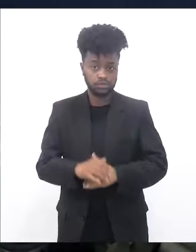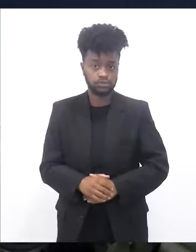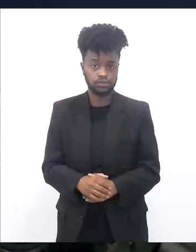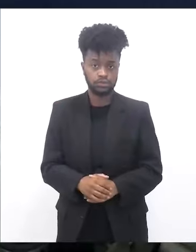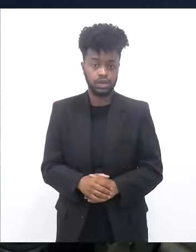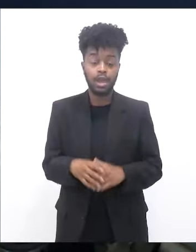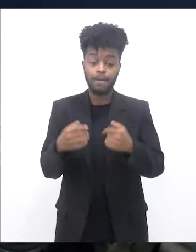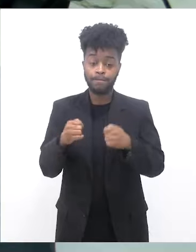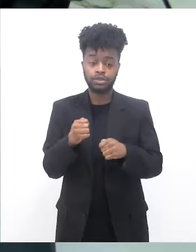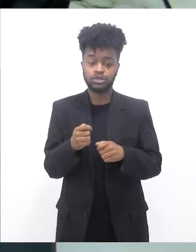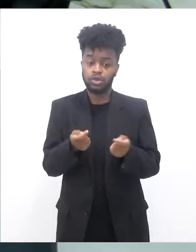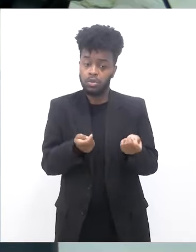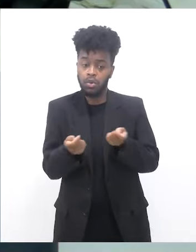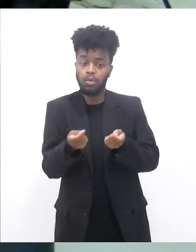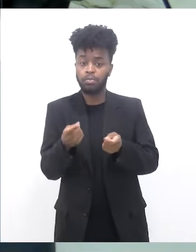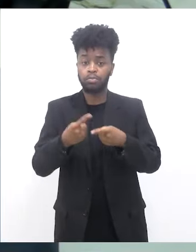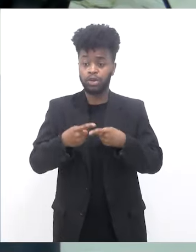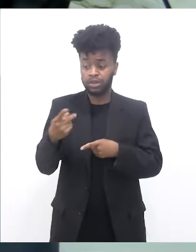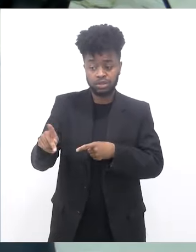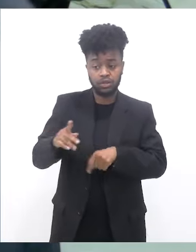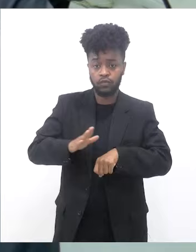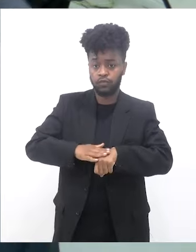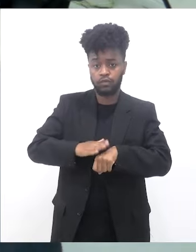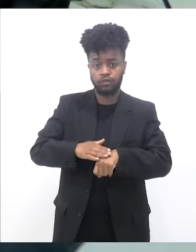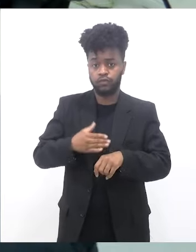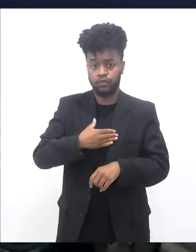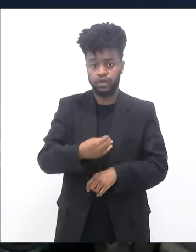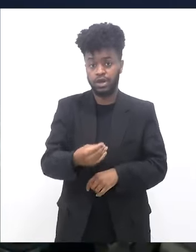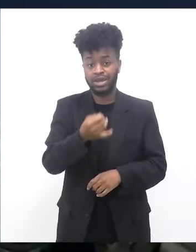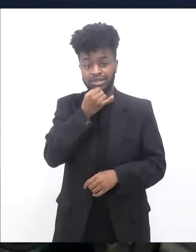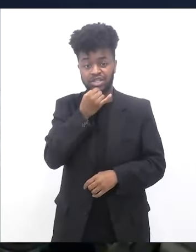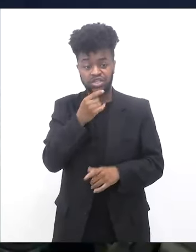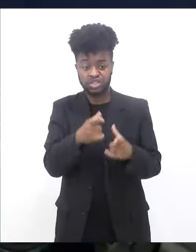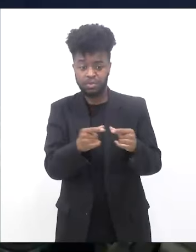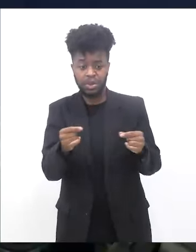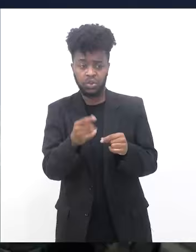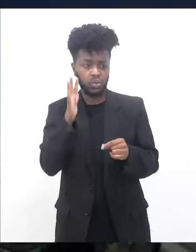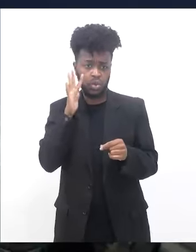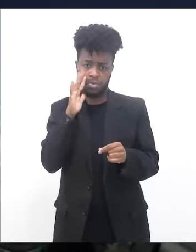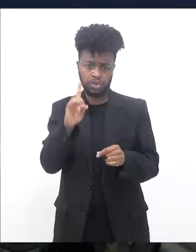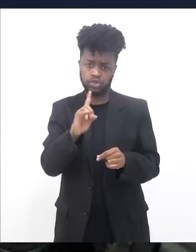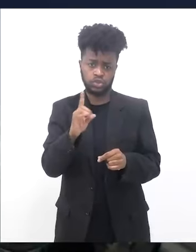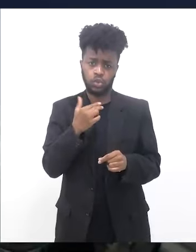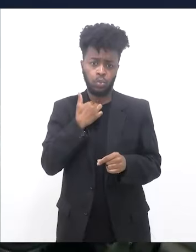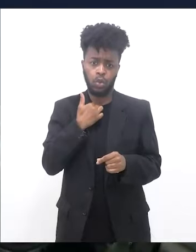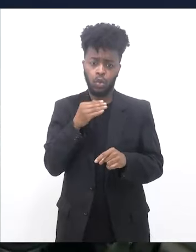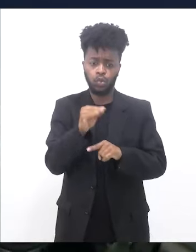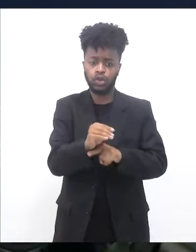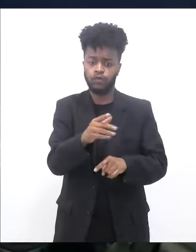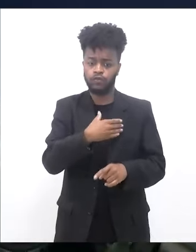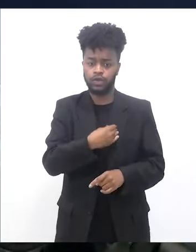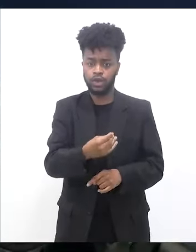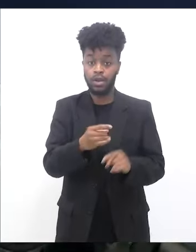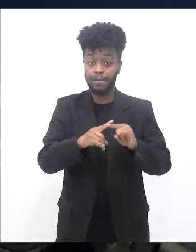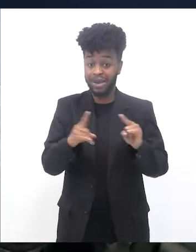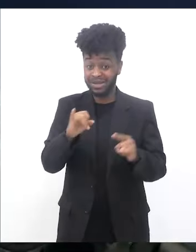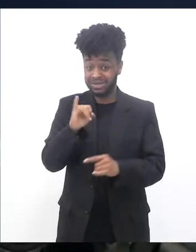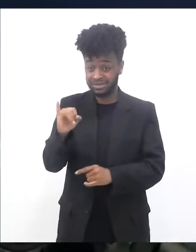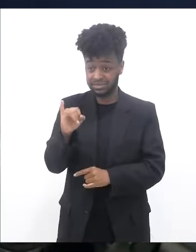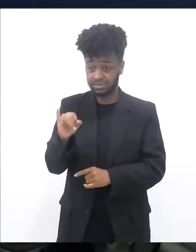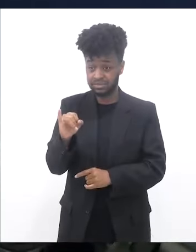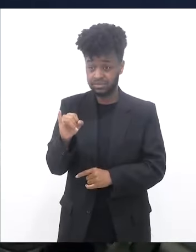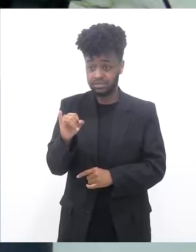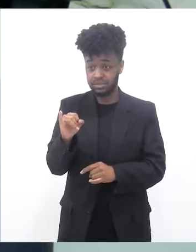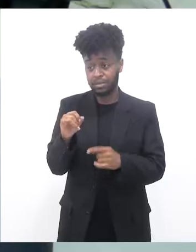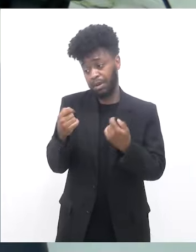isso. Segura a onda que o filho é teu. Não vai passar na cabeça de um japonês médio não cuidar de um filho, concorda? É verdade. Mas se você for... Mas a